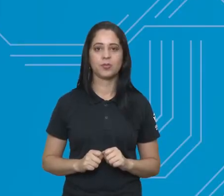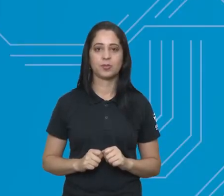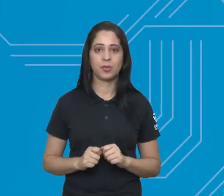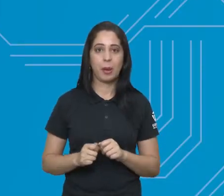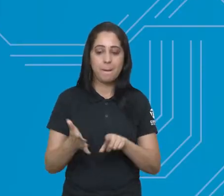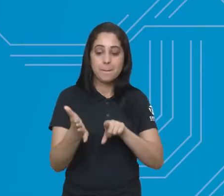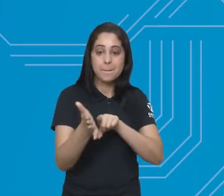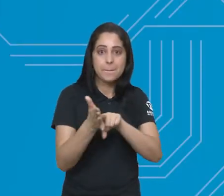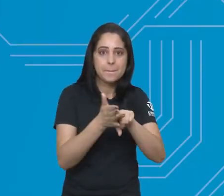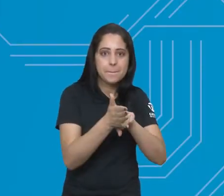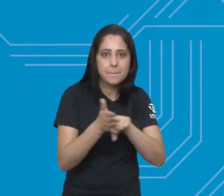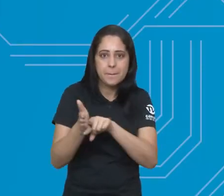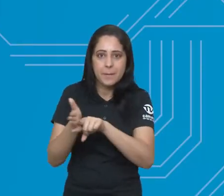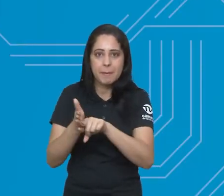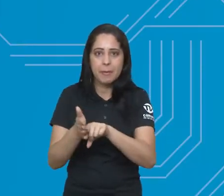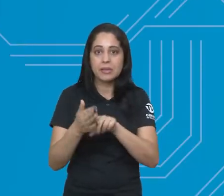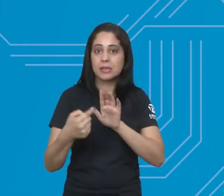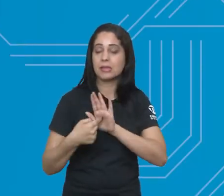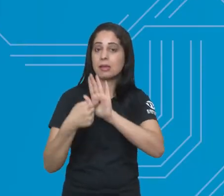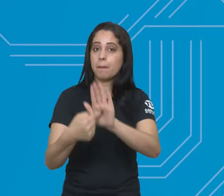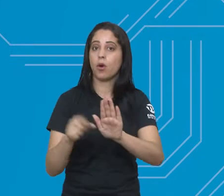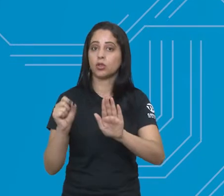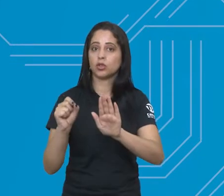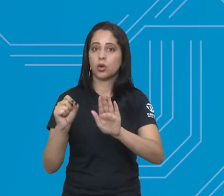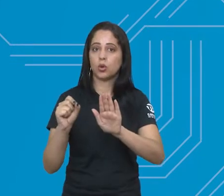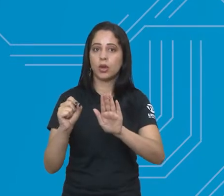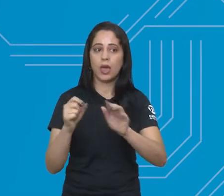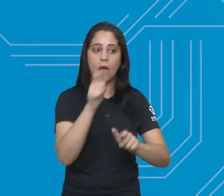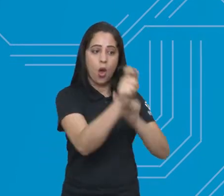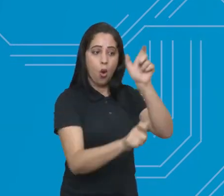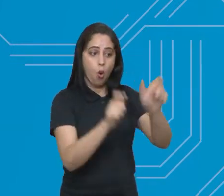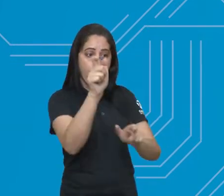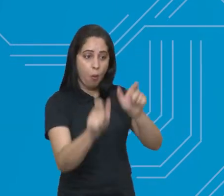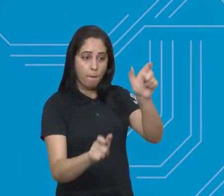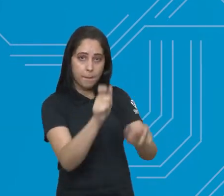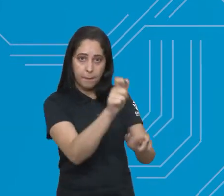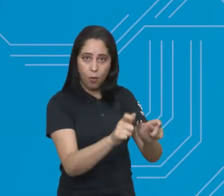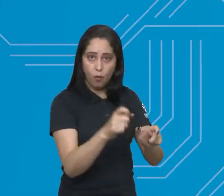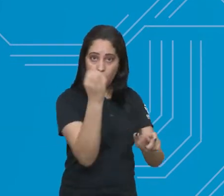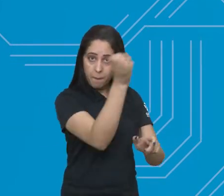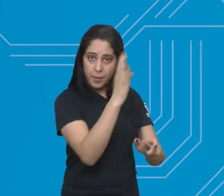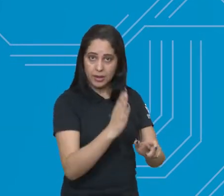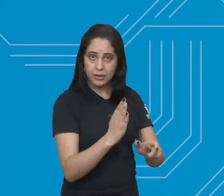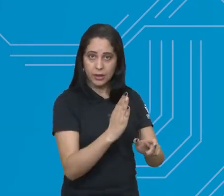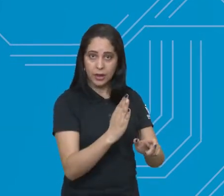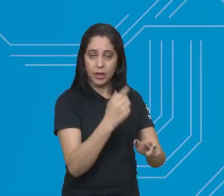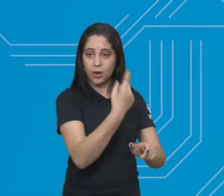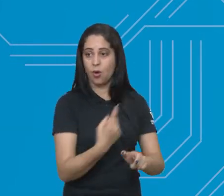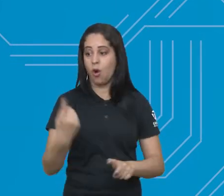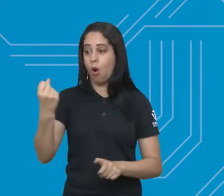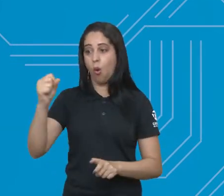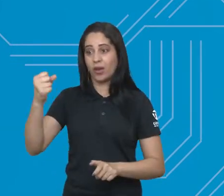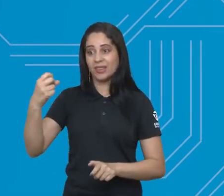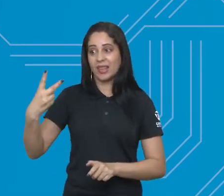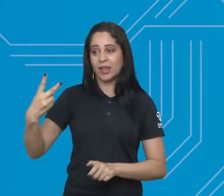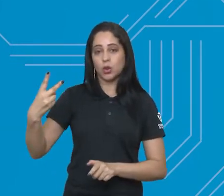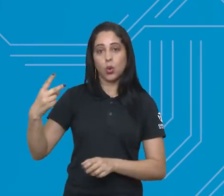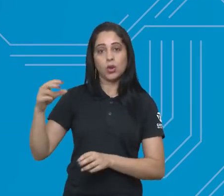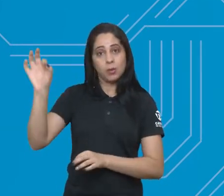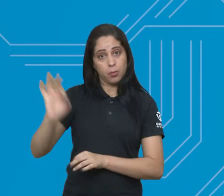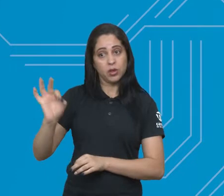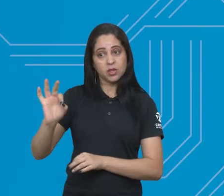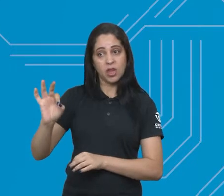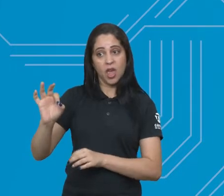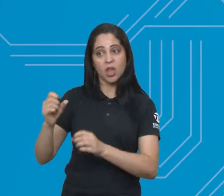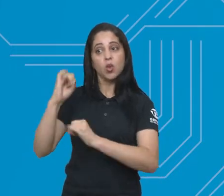Pesquisa mostra que 82% da população brasileira está conectada à internet. Especialistas explicam que o